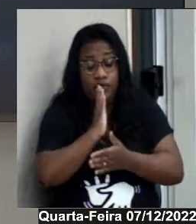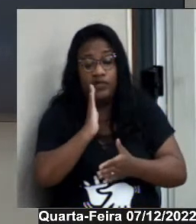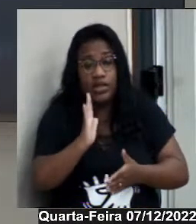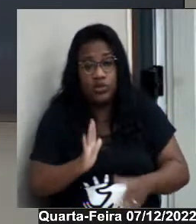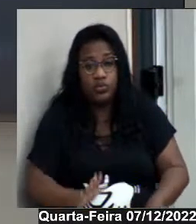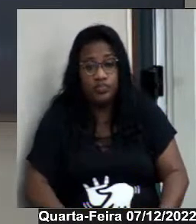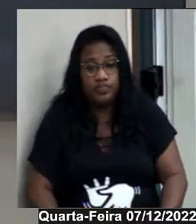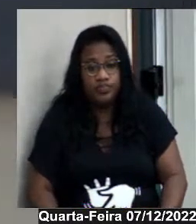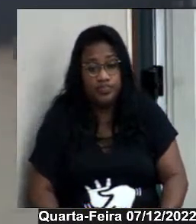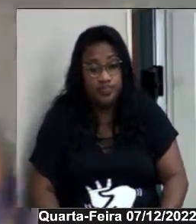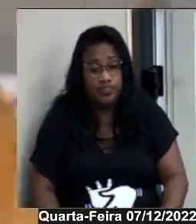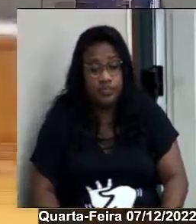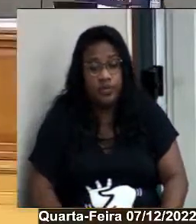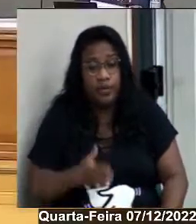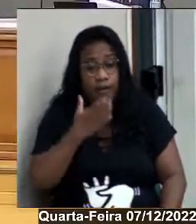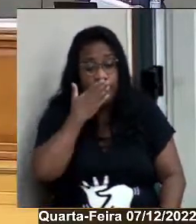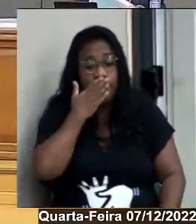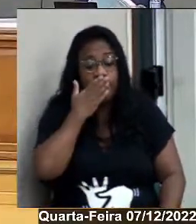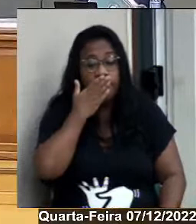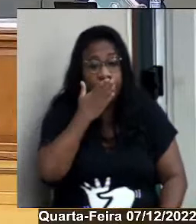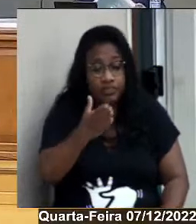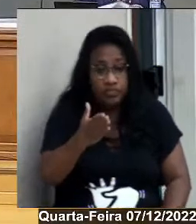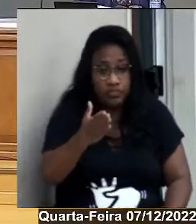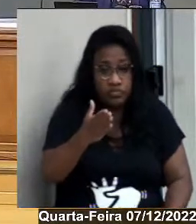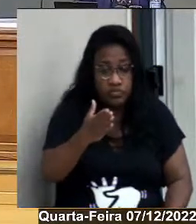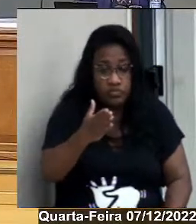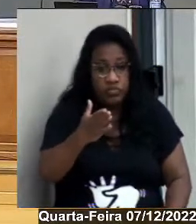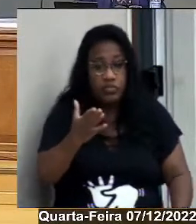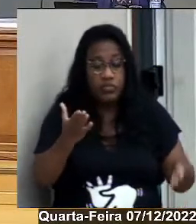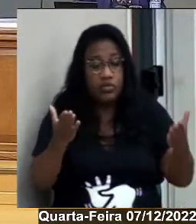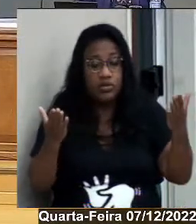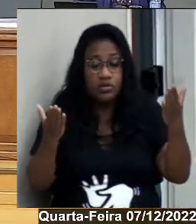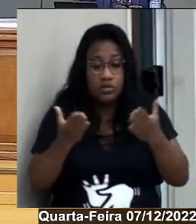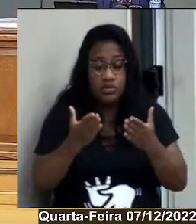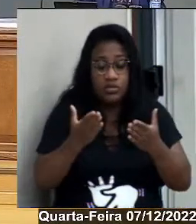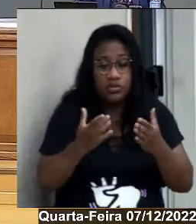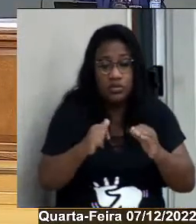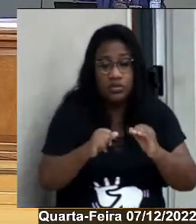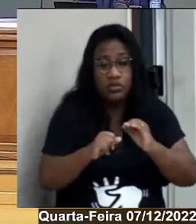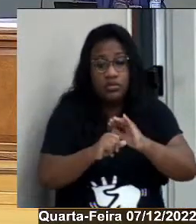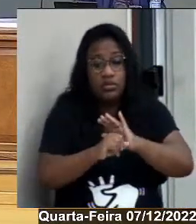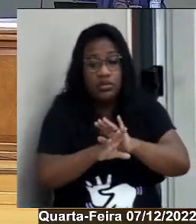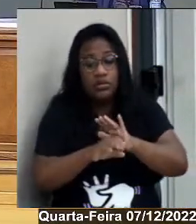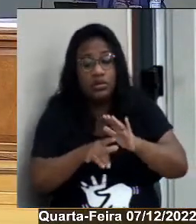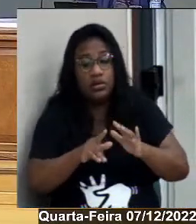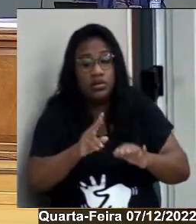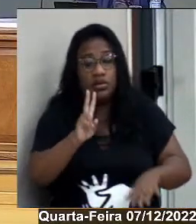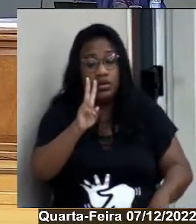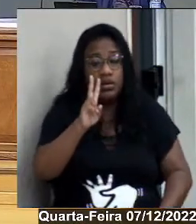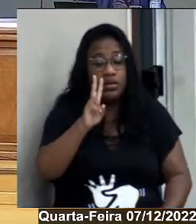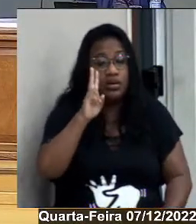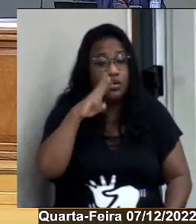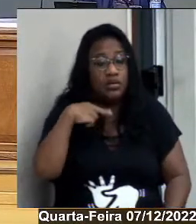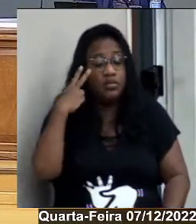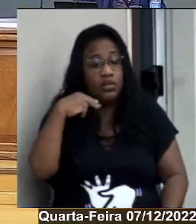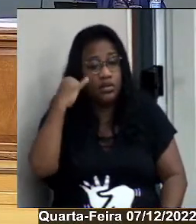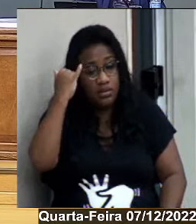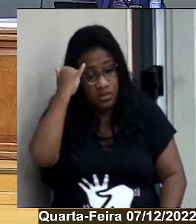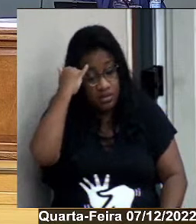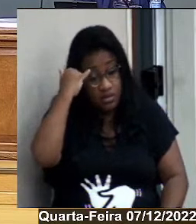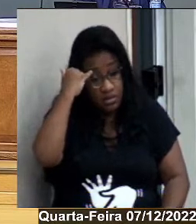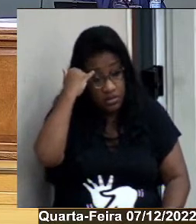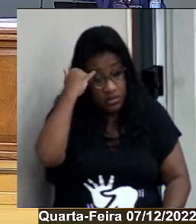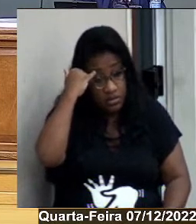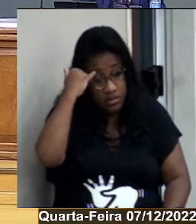649/2022 está aprovada. Solicito ao senhor secretário que faça a leitura da indicação 650/2022, de autoria do vereador